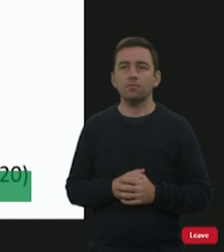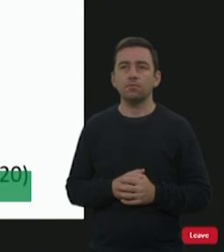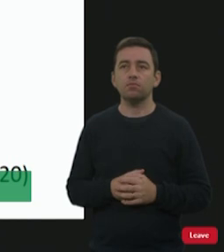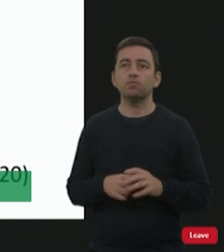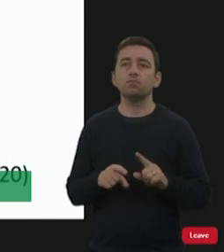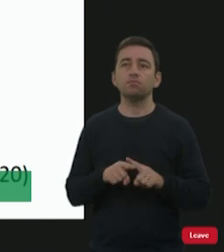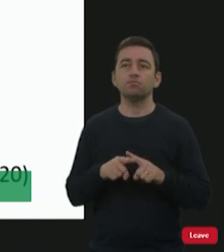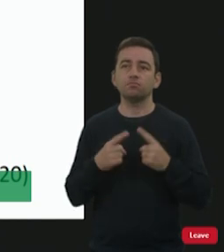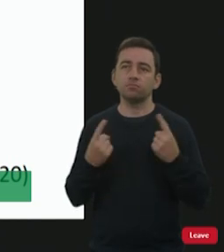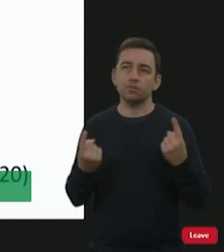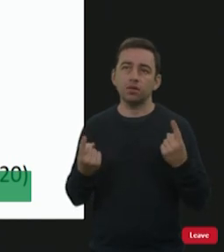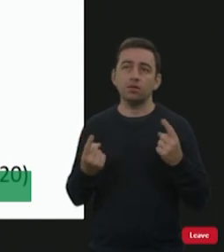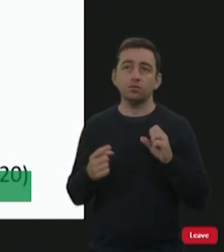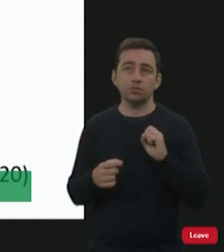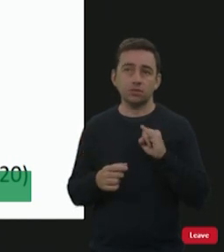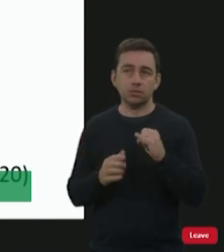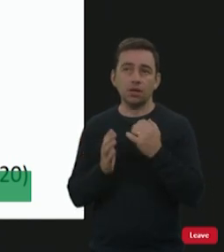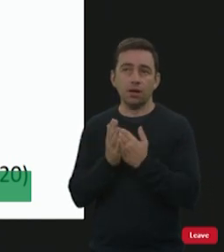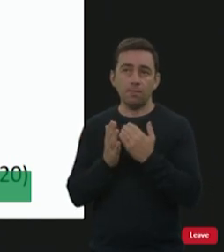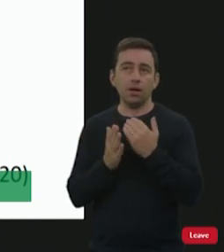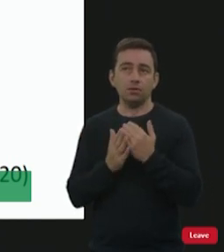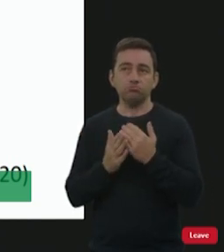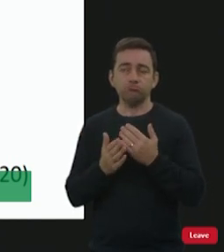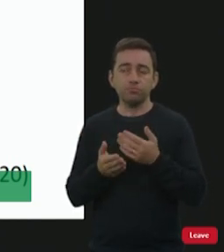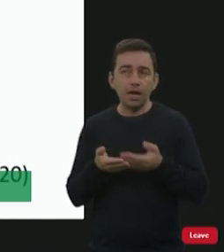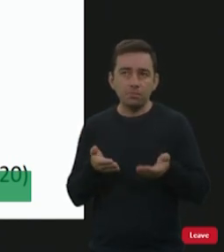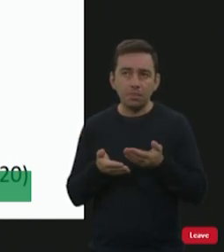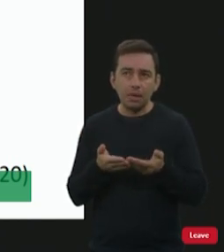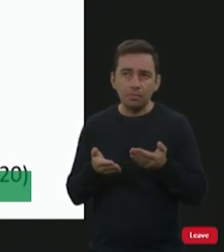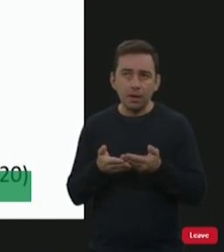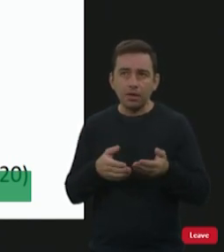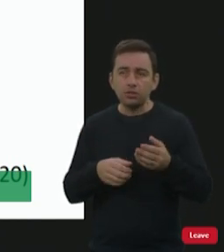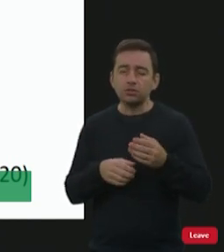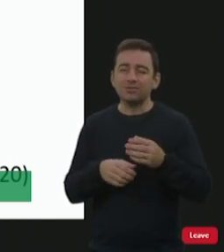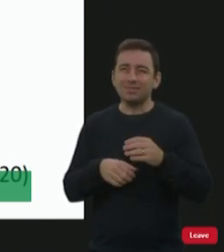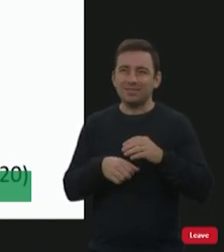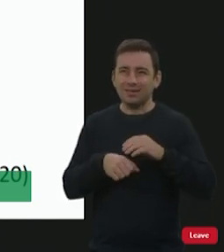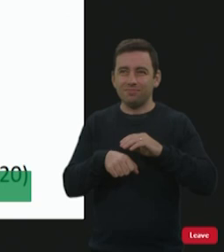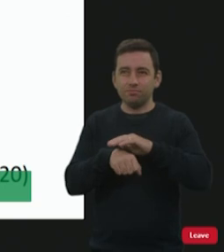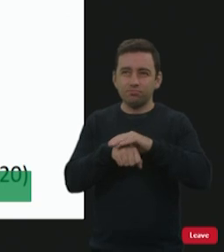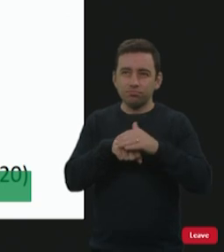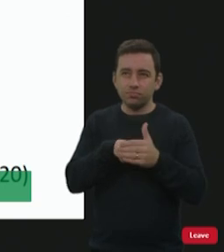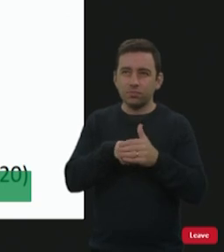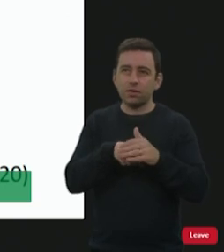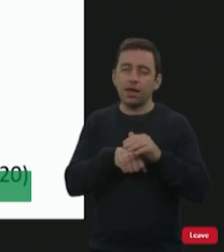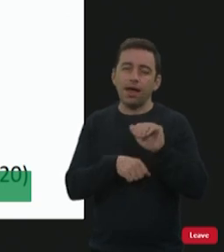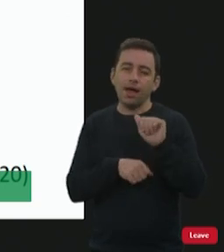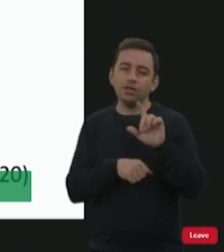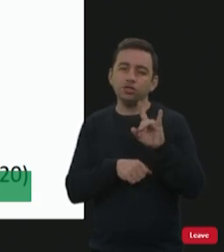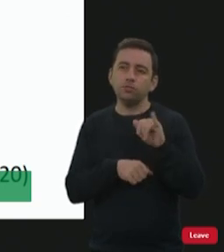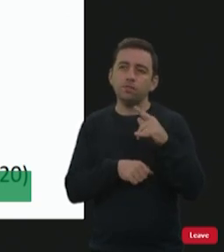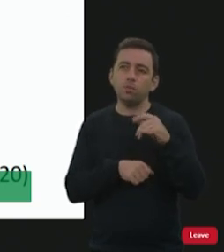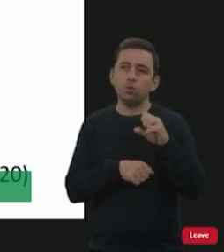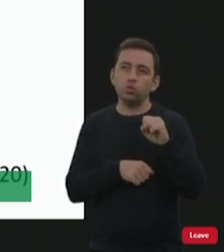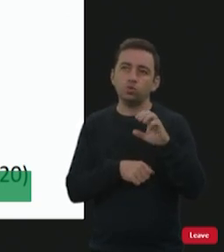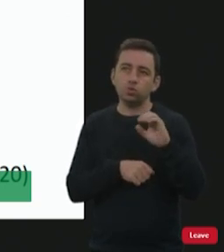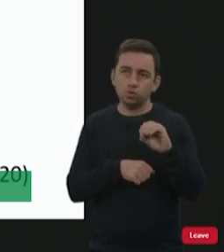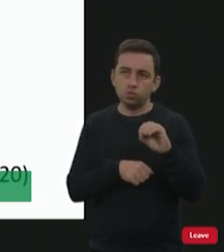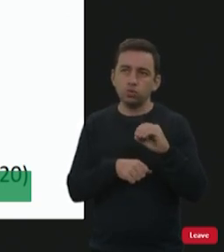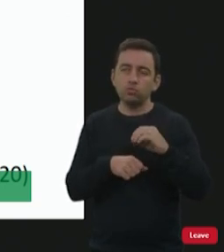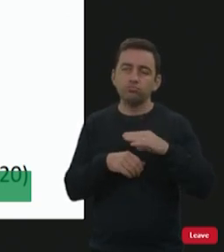Então, quanto maior a perda do tecido adiposo, maior será a leptina, menor vai ser a produção de leptina. Né?